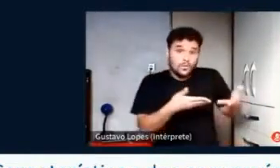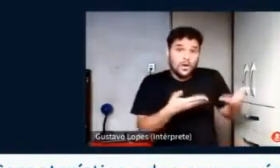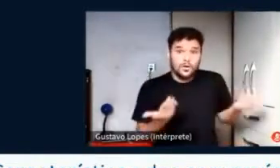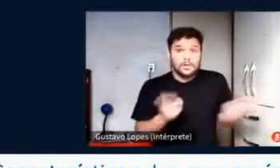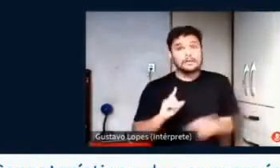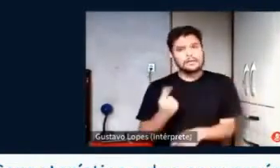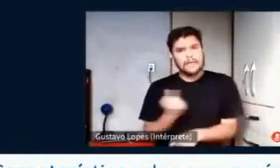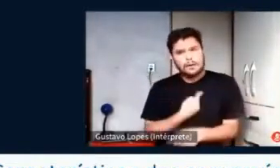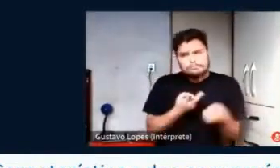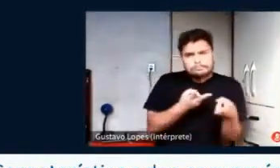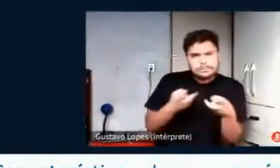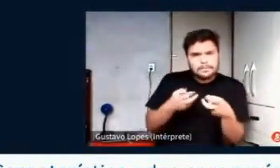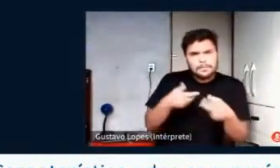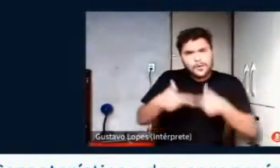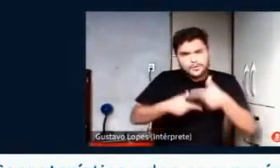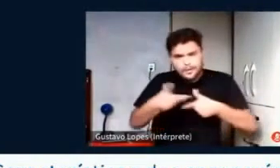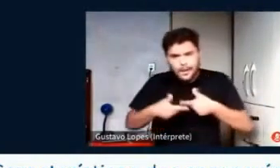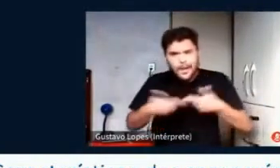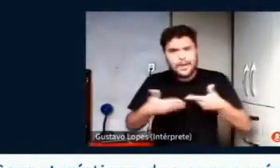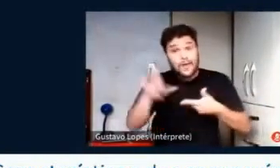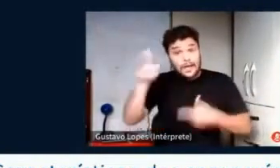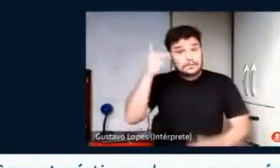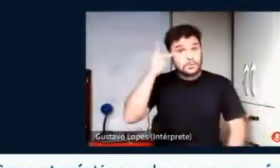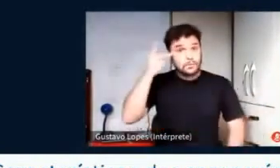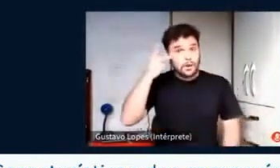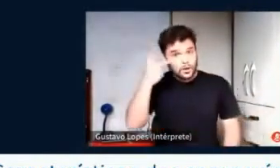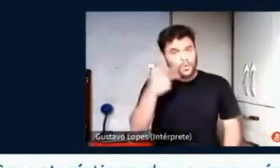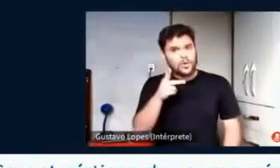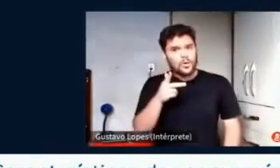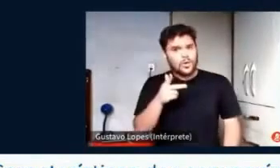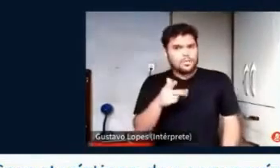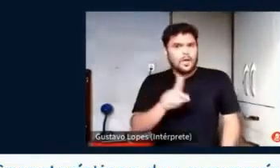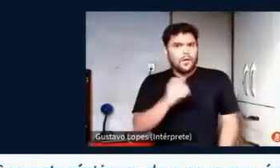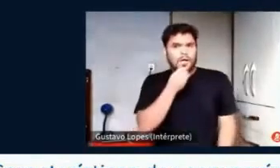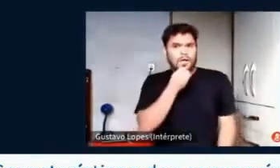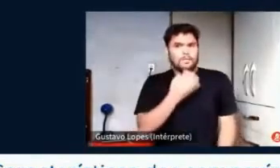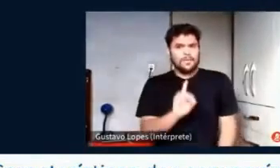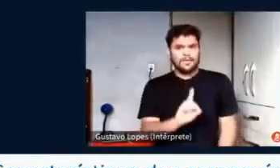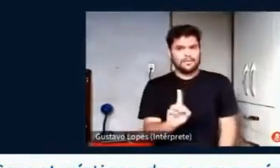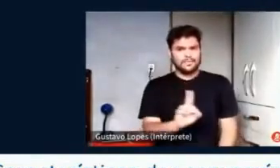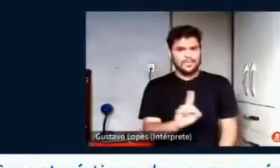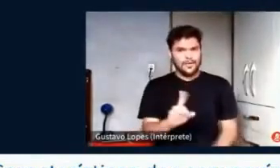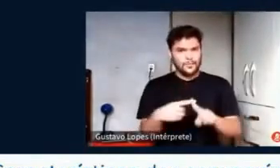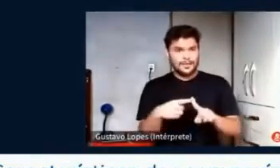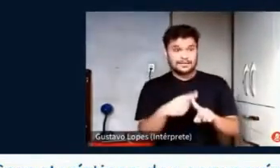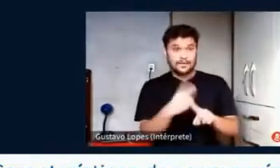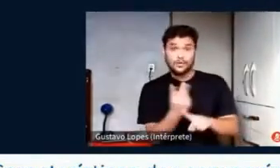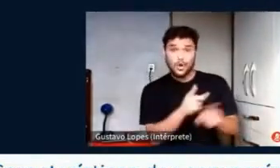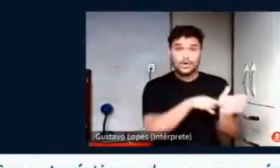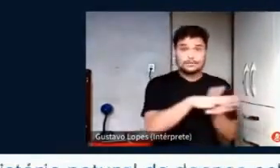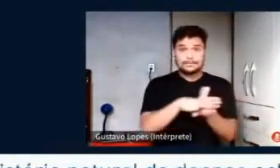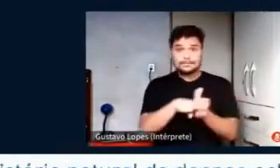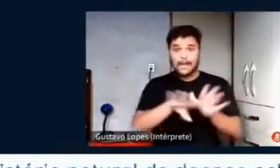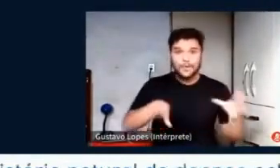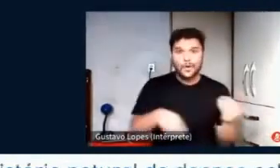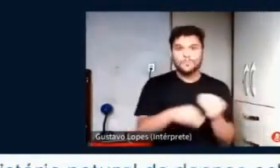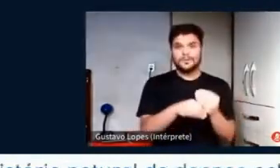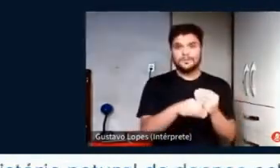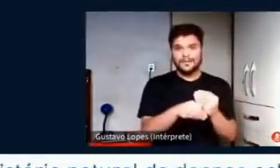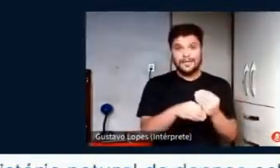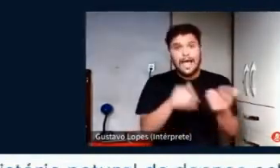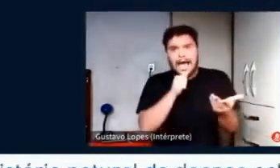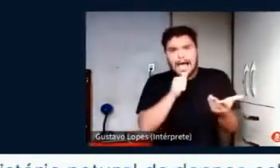resultado do trabalho agora de São Paulo que não é bem assim, são exames complementares, ou seja, ainda estamos aprendendo com esse